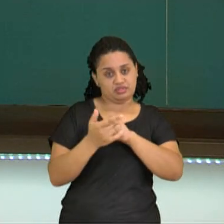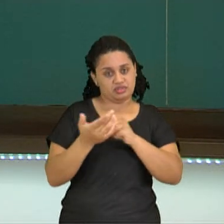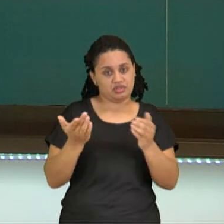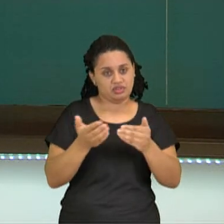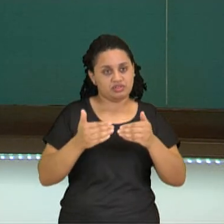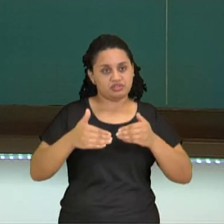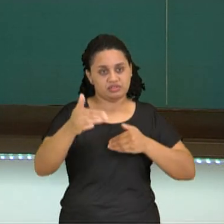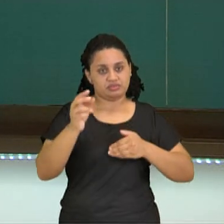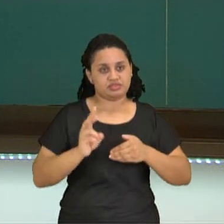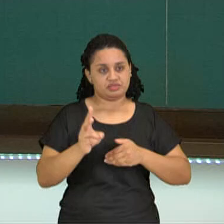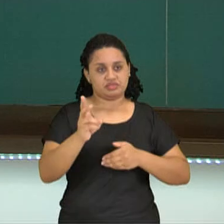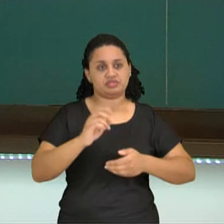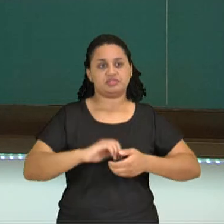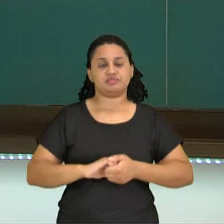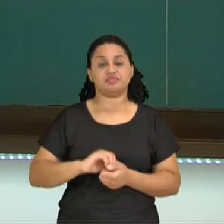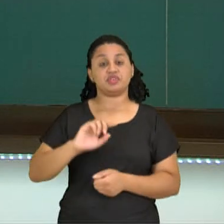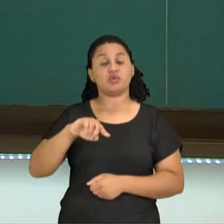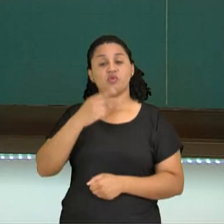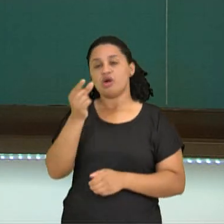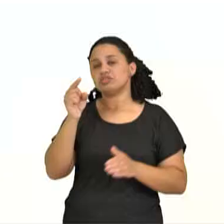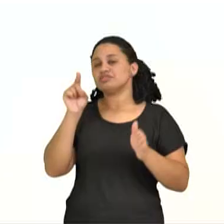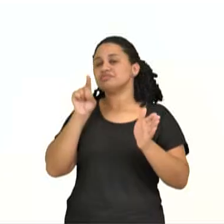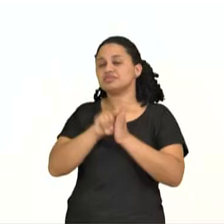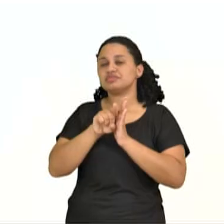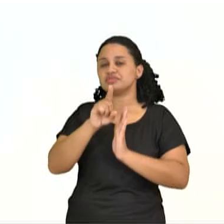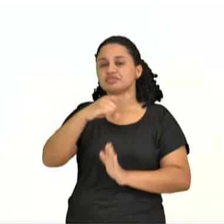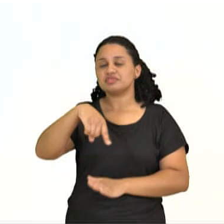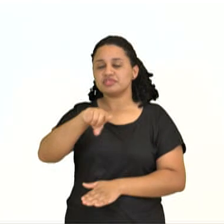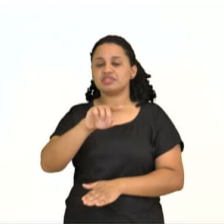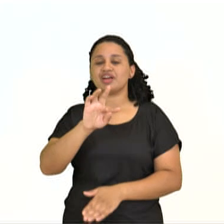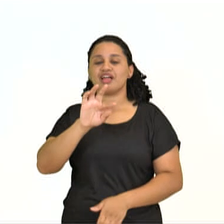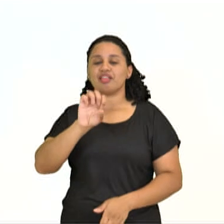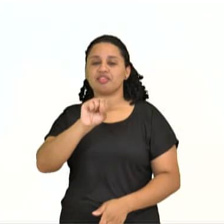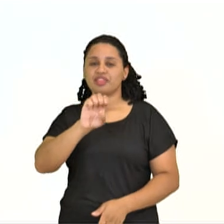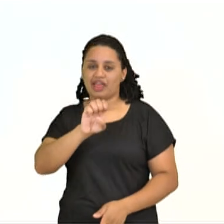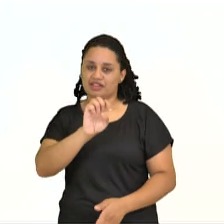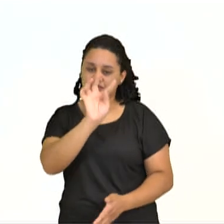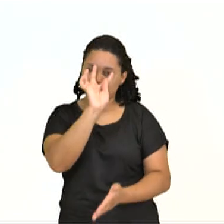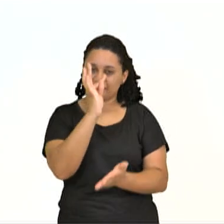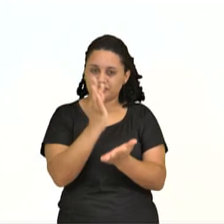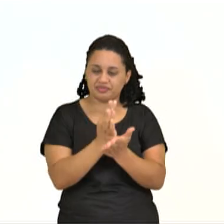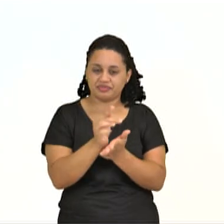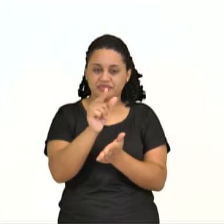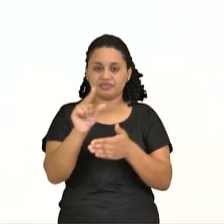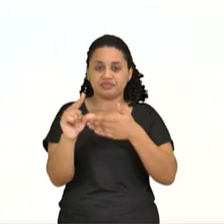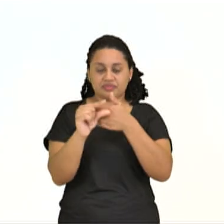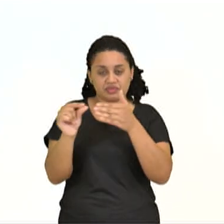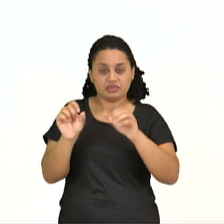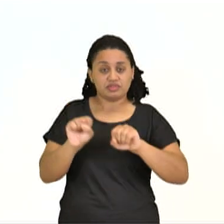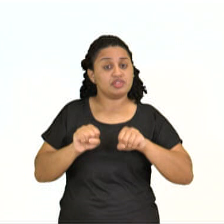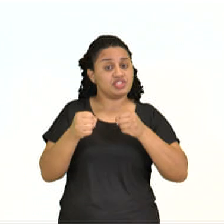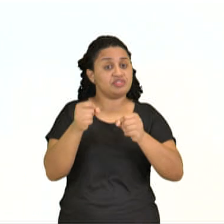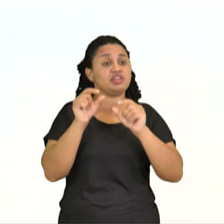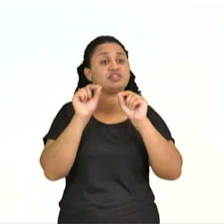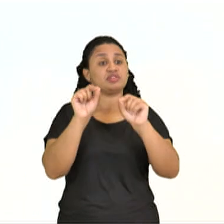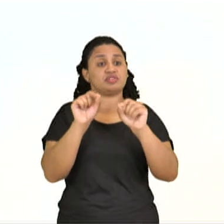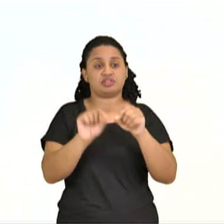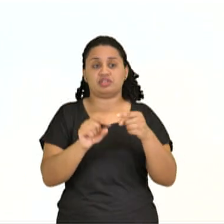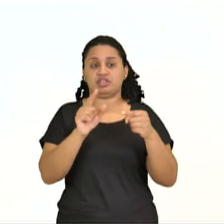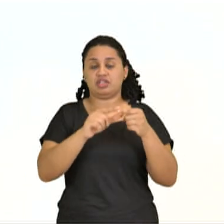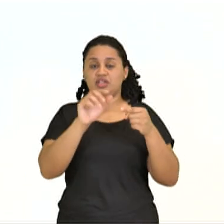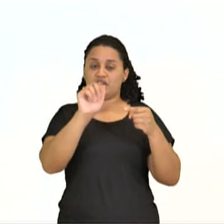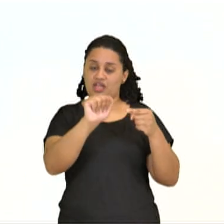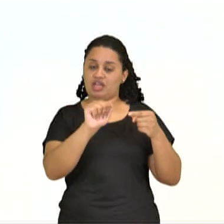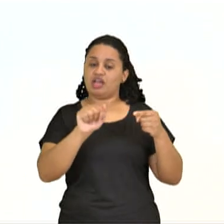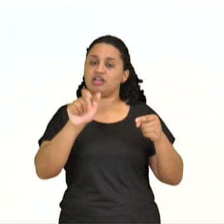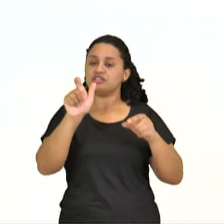adiante? Outro quiz. A tese que a autora defende é alternativa A.